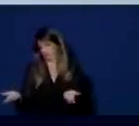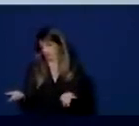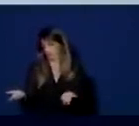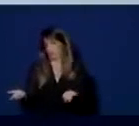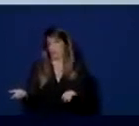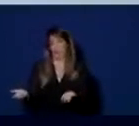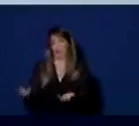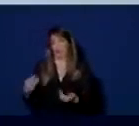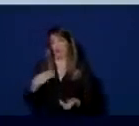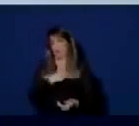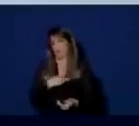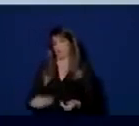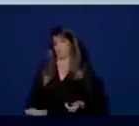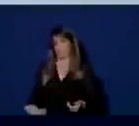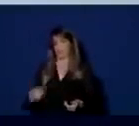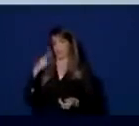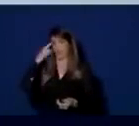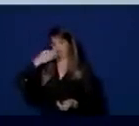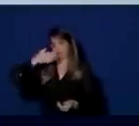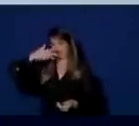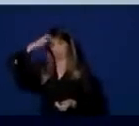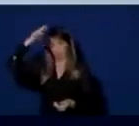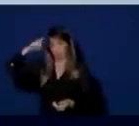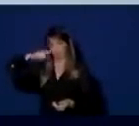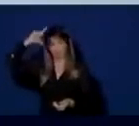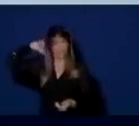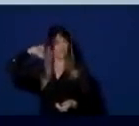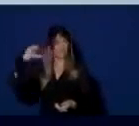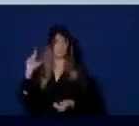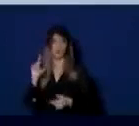ministro Paulo Guedes ontem e outros ministros